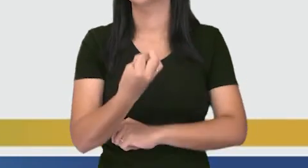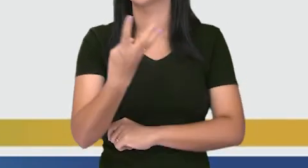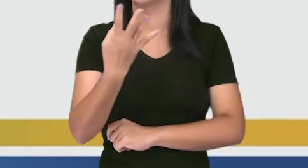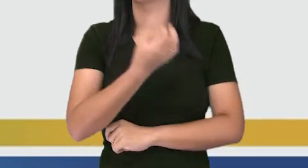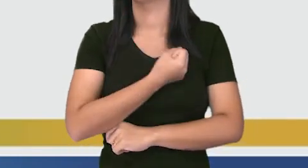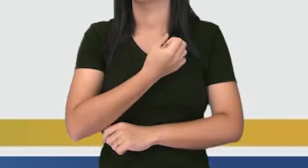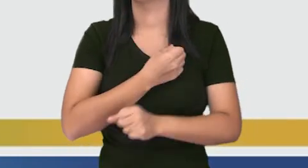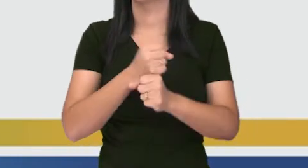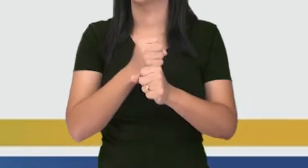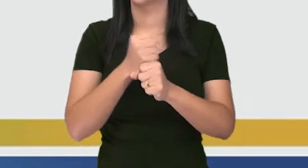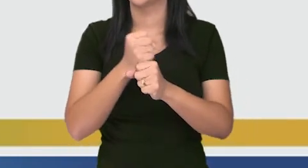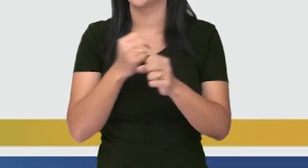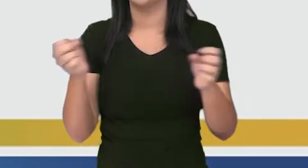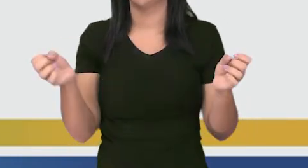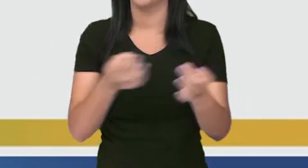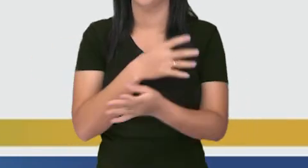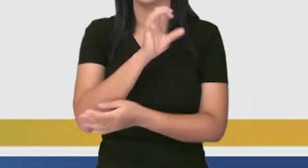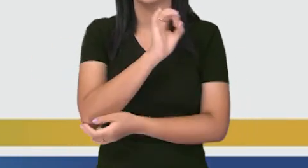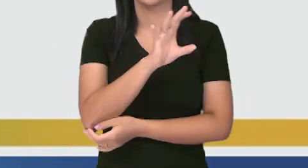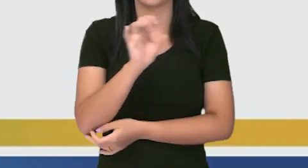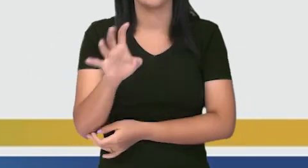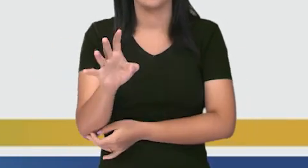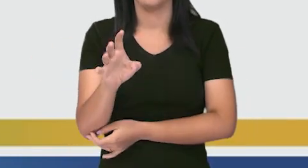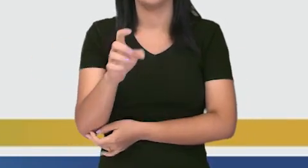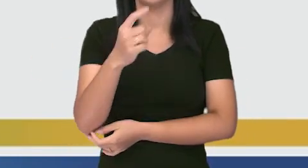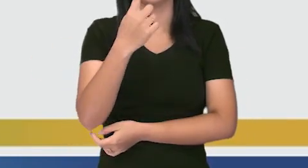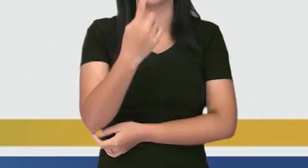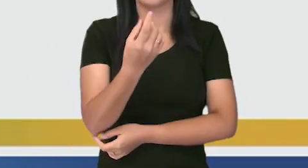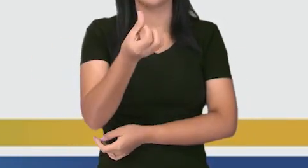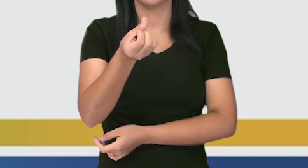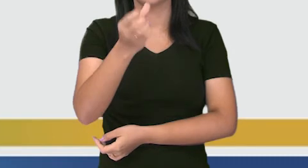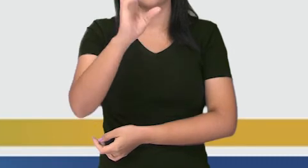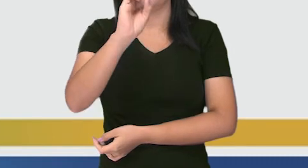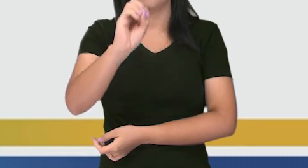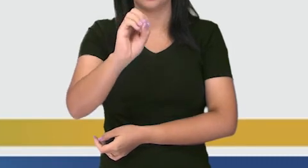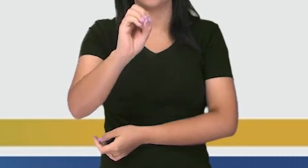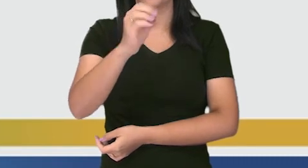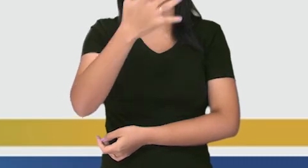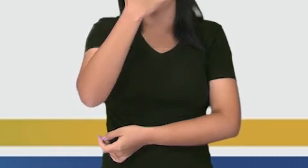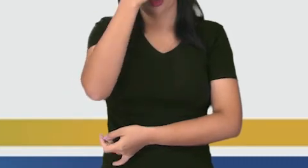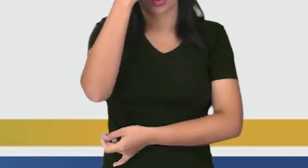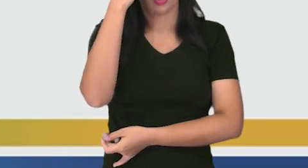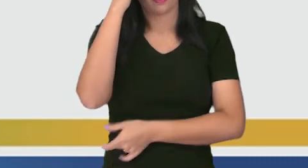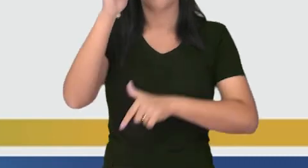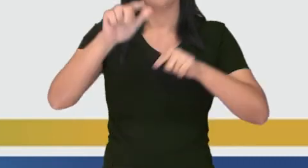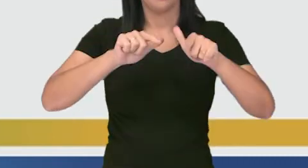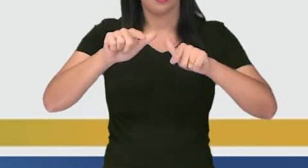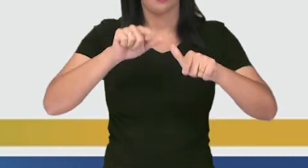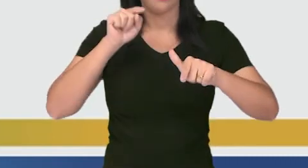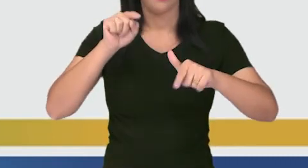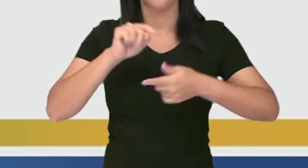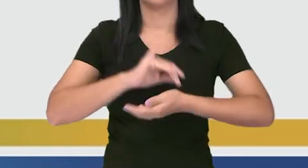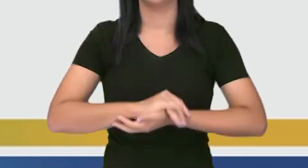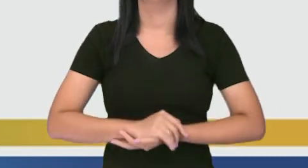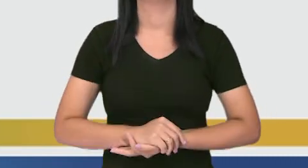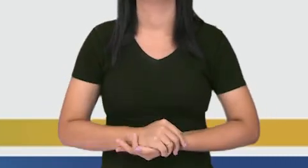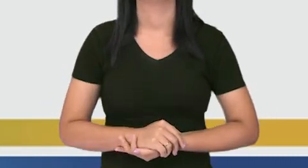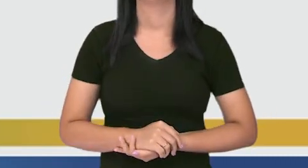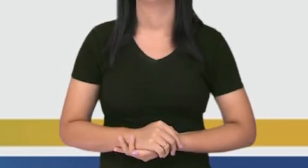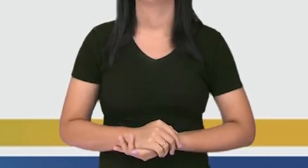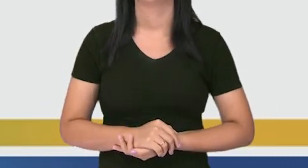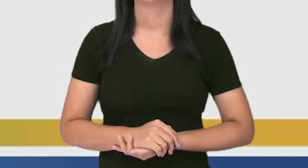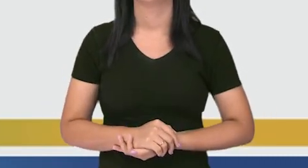número de anos completos de cada um de seus 160 funcionários que